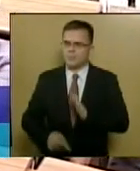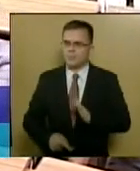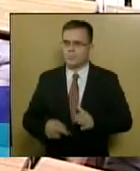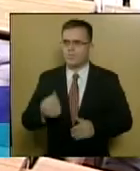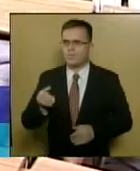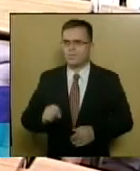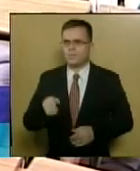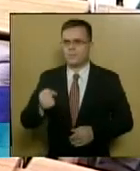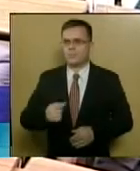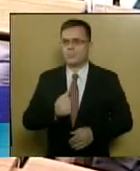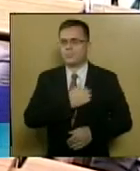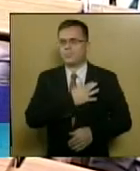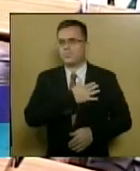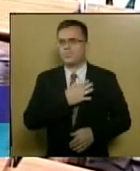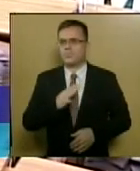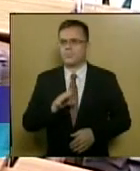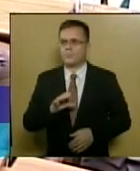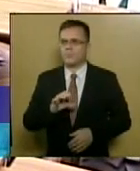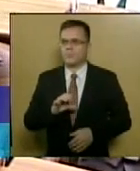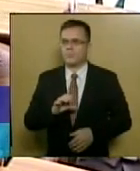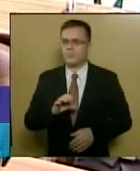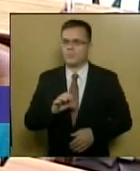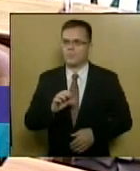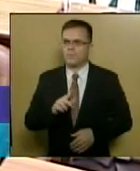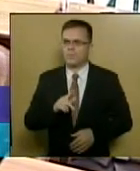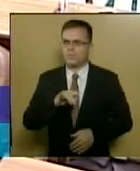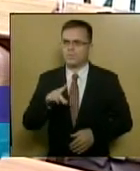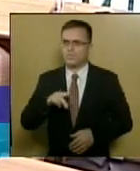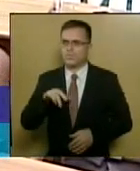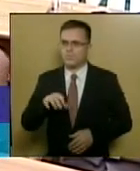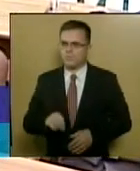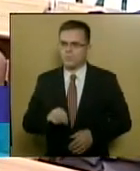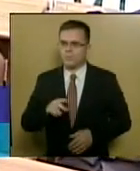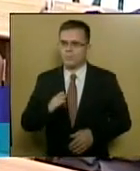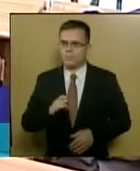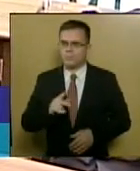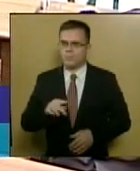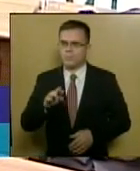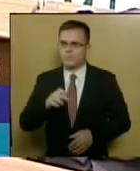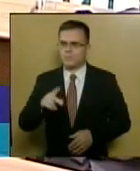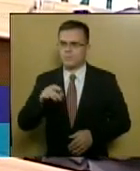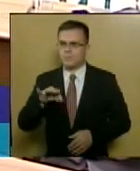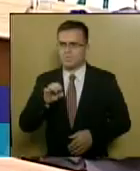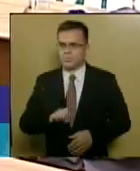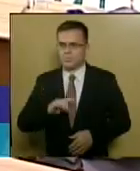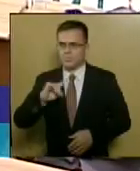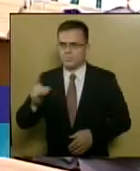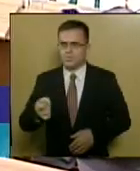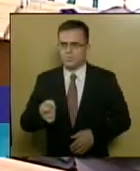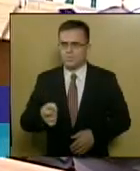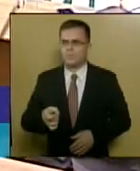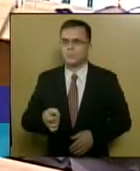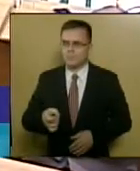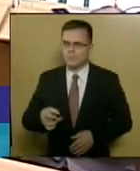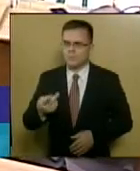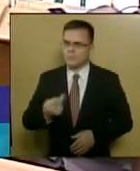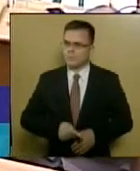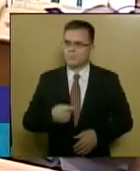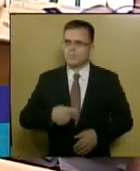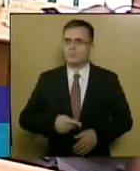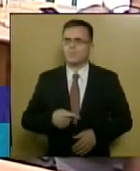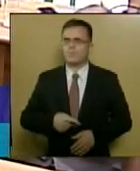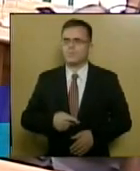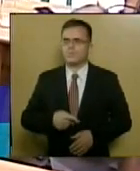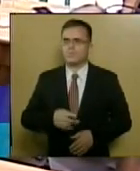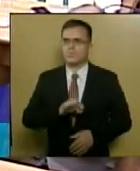coronel José Lúcio Prudente, coronel de Exército e ex-comandante-geral da Polícia Militar do meu